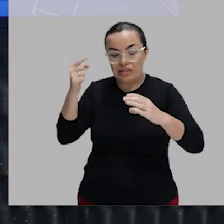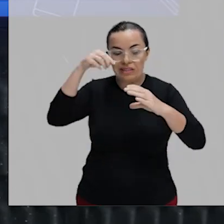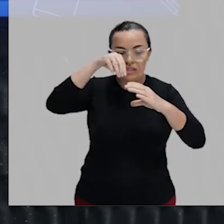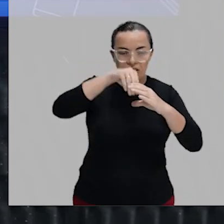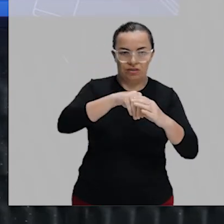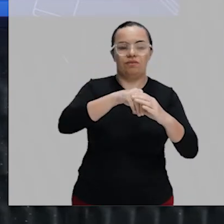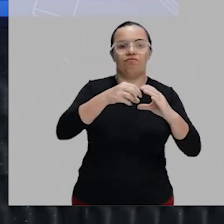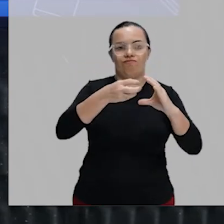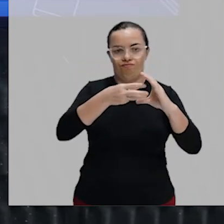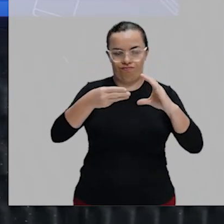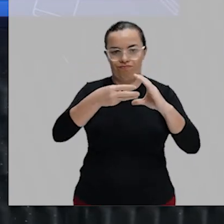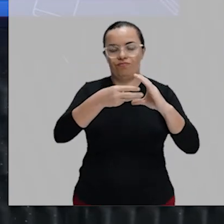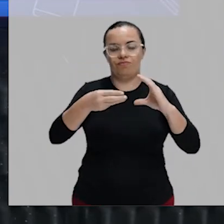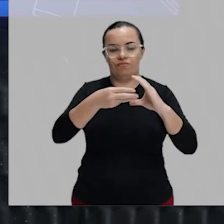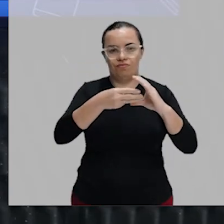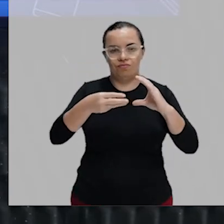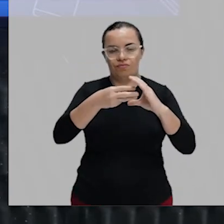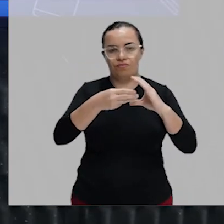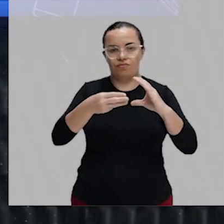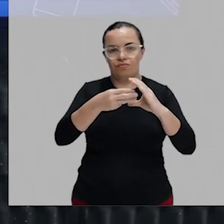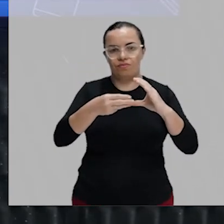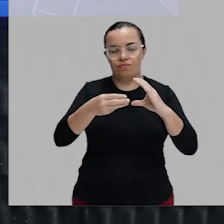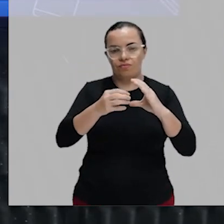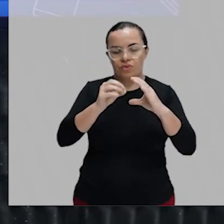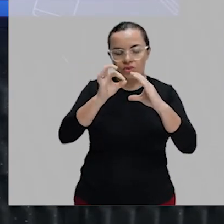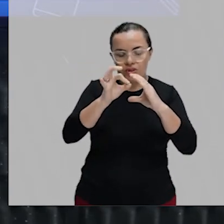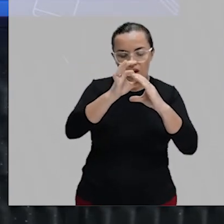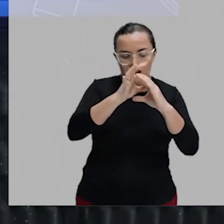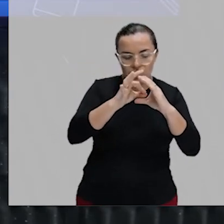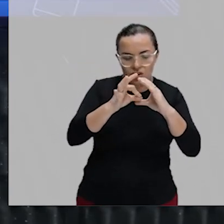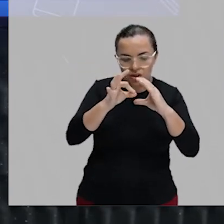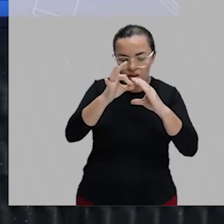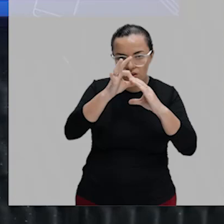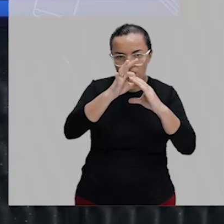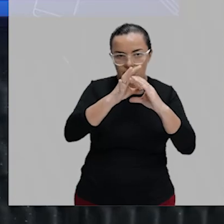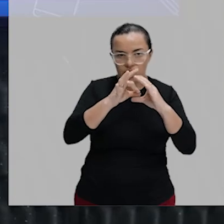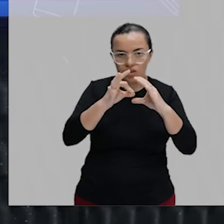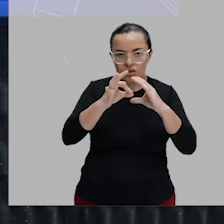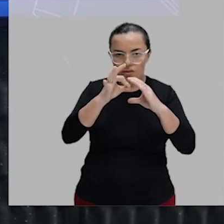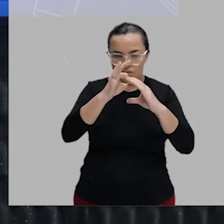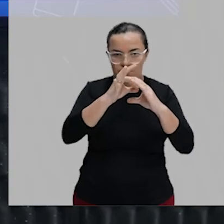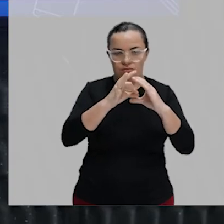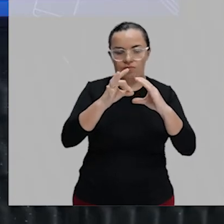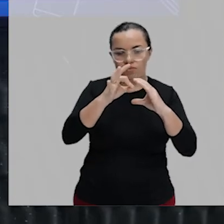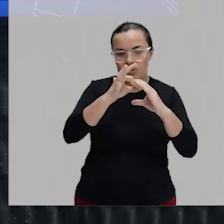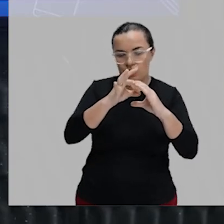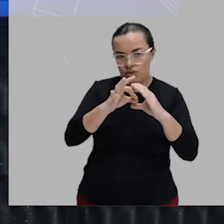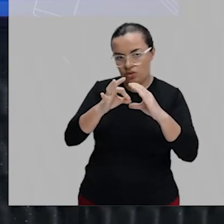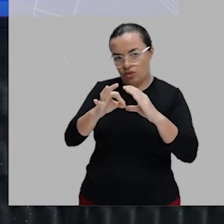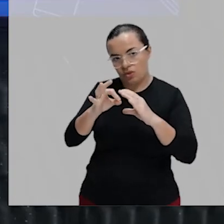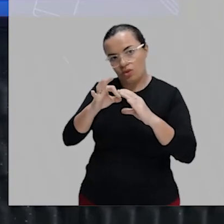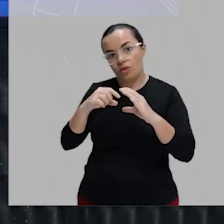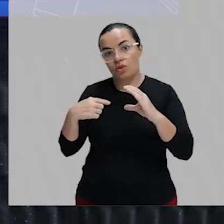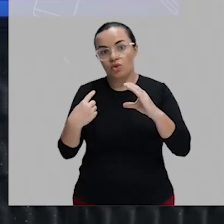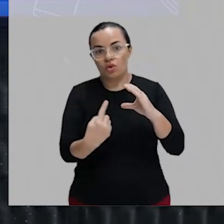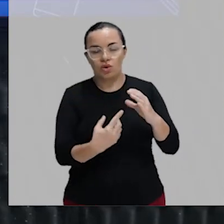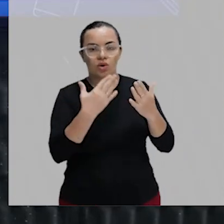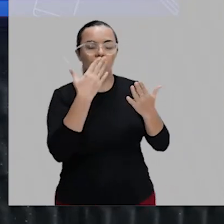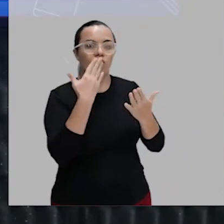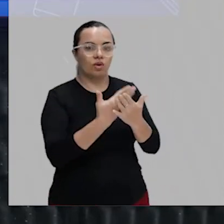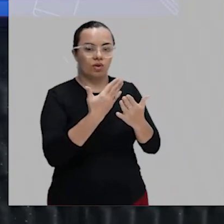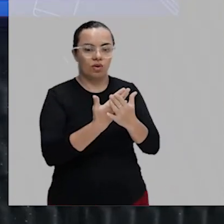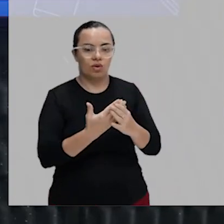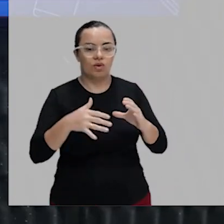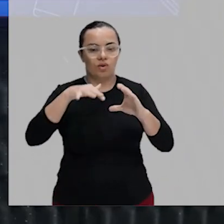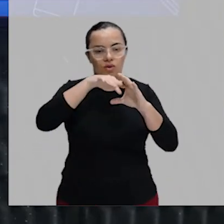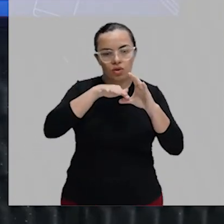célula. Esses compartimentos são as organelas membranosas. E agora nós estamos estudando esse citoplasma